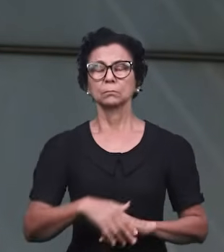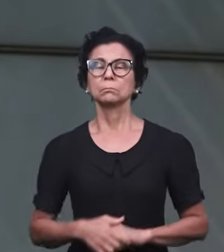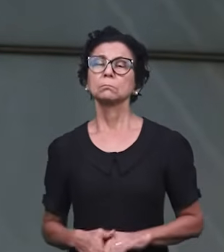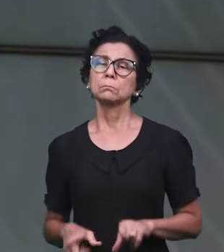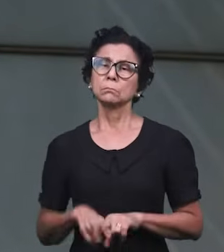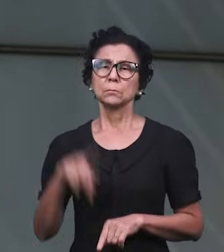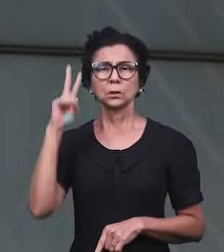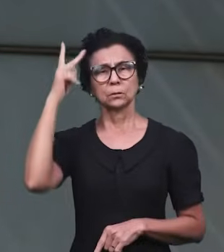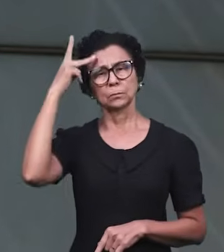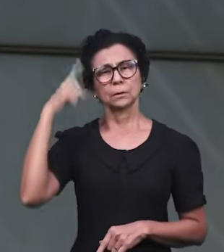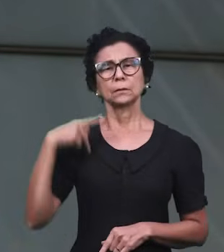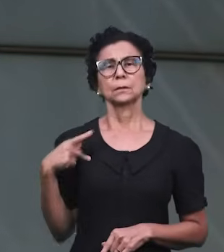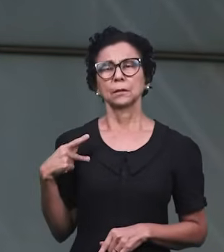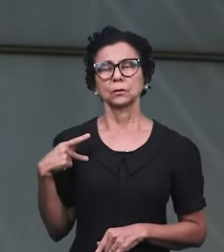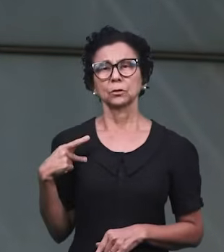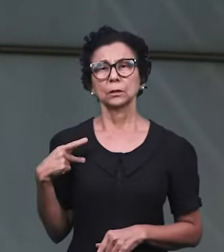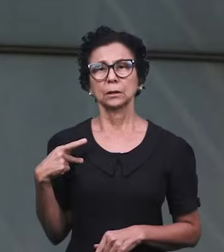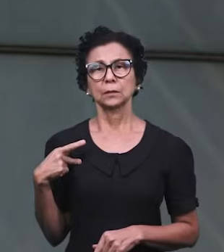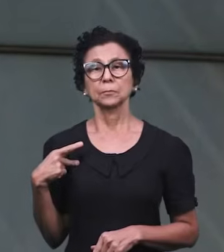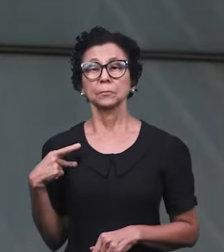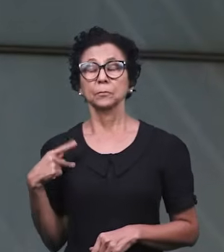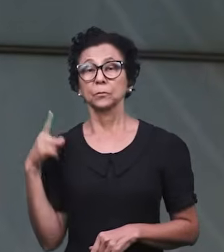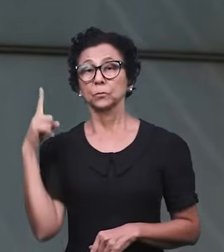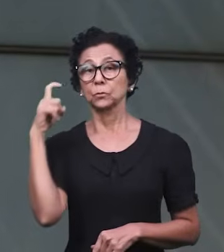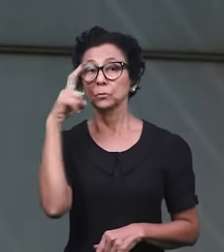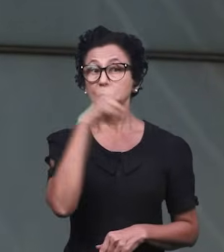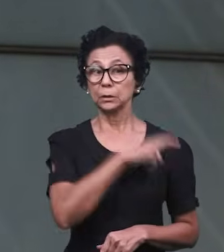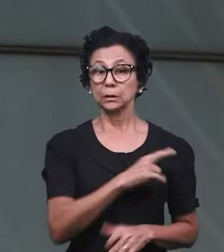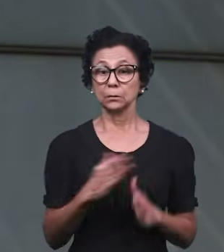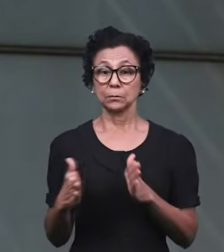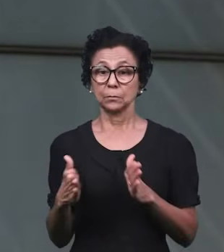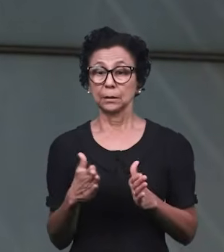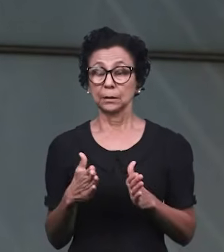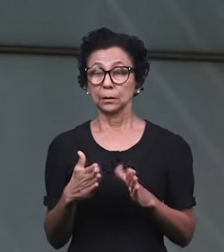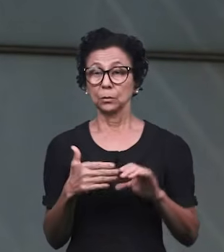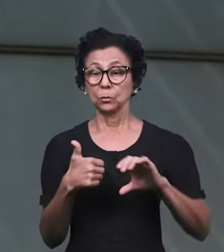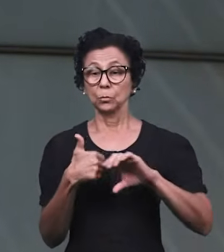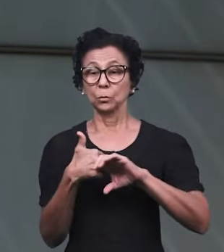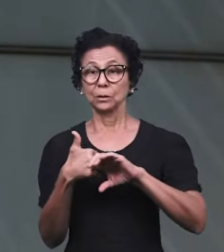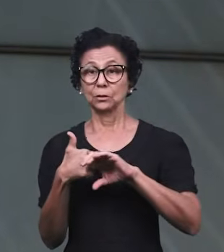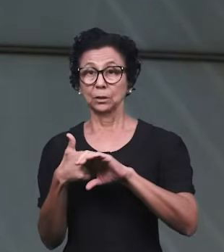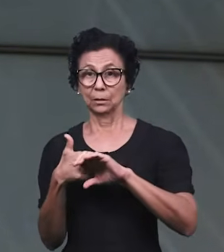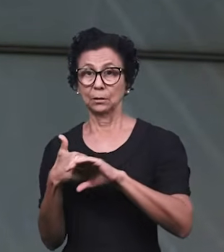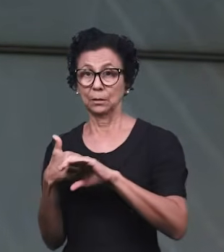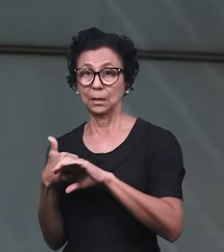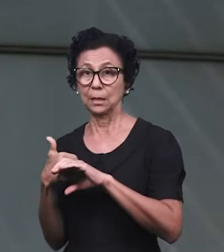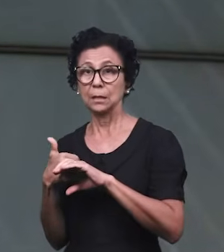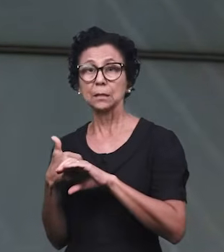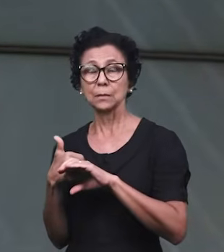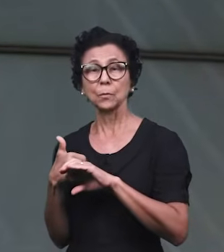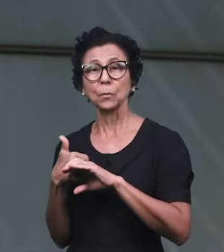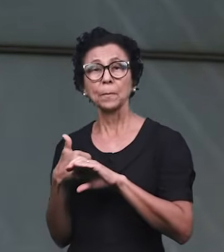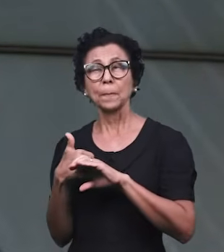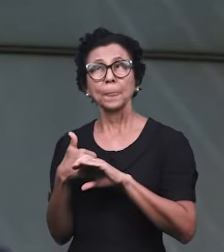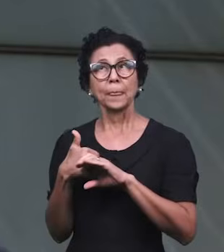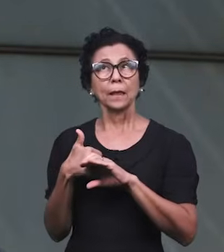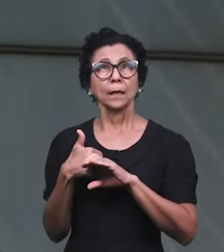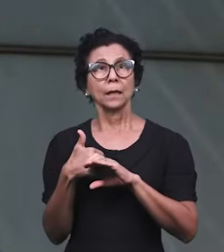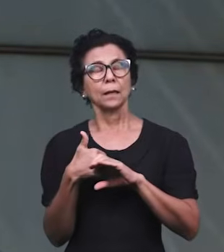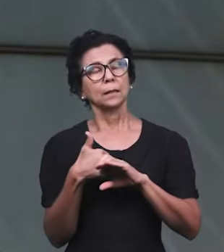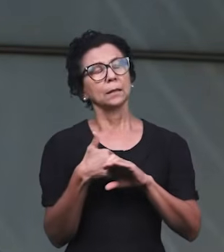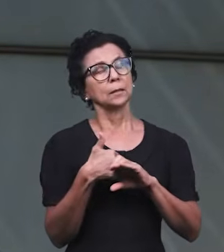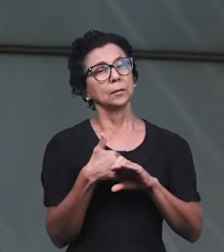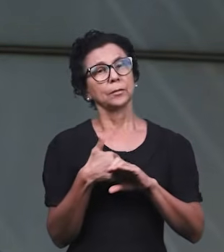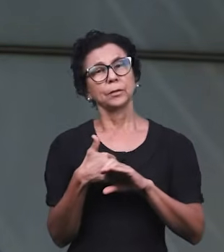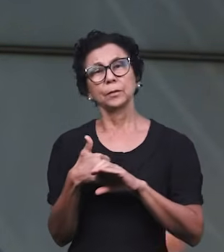né? E nesse período, o cristianismo ele se envolveu completamente